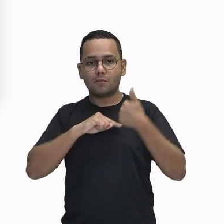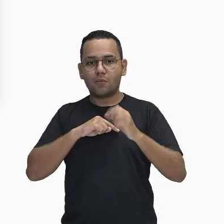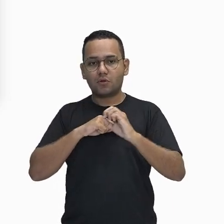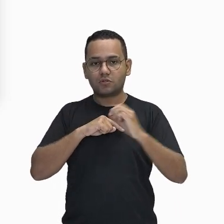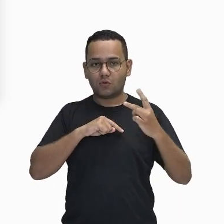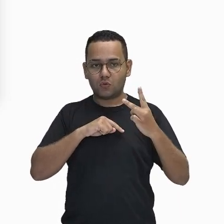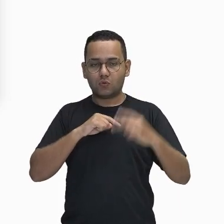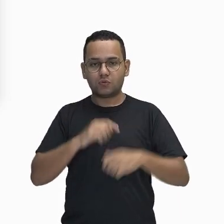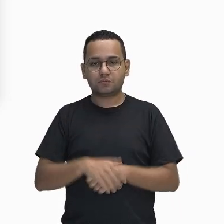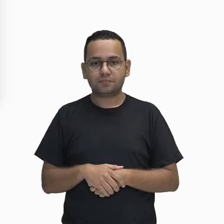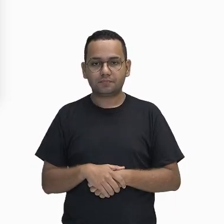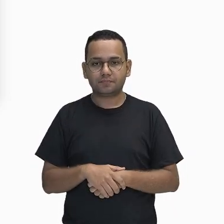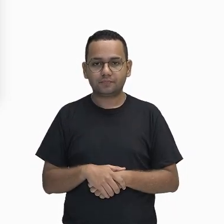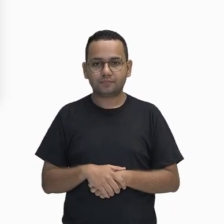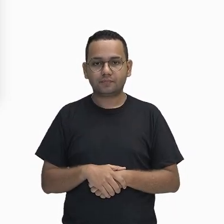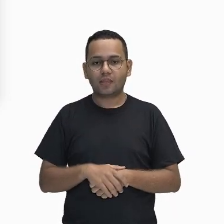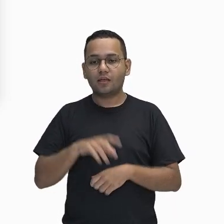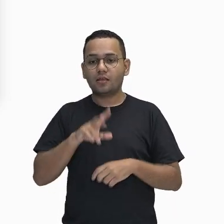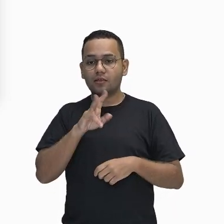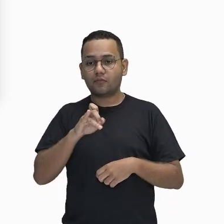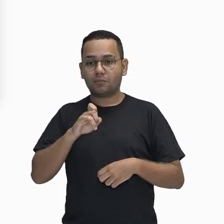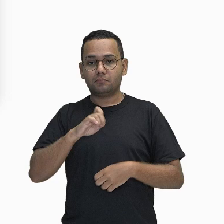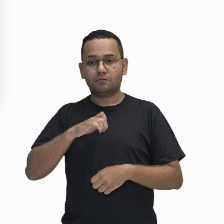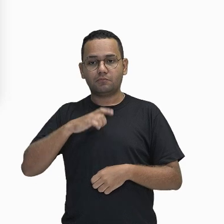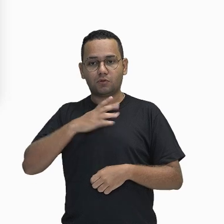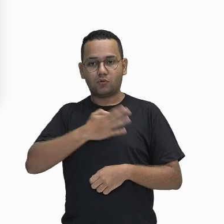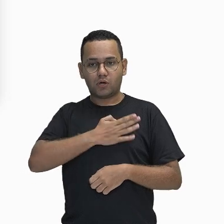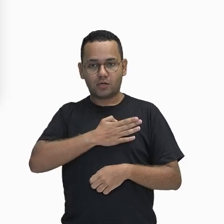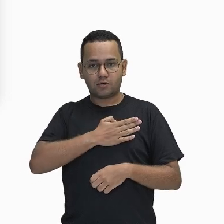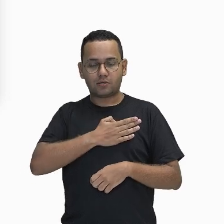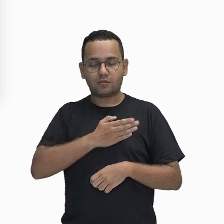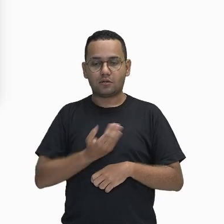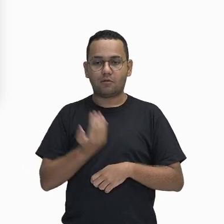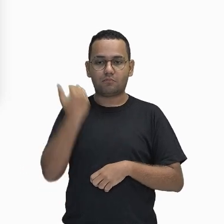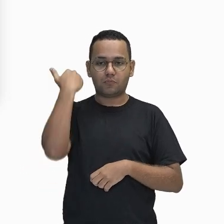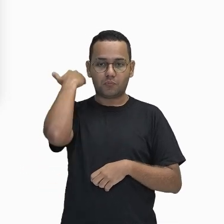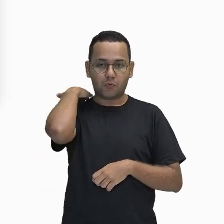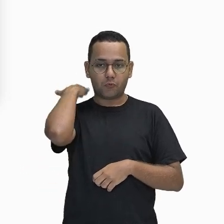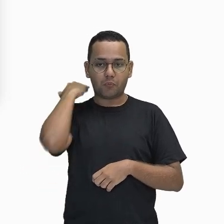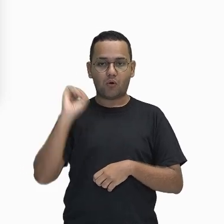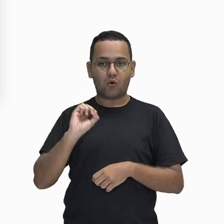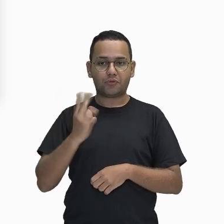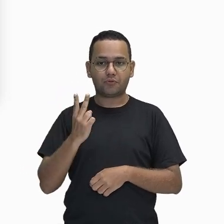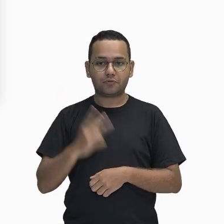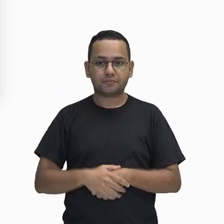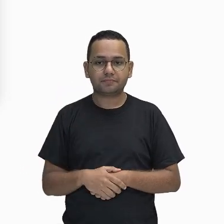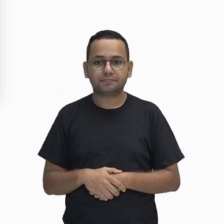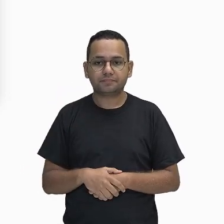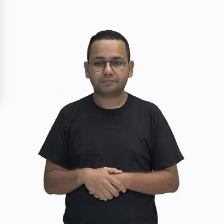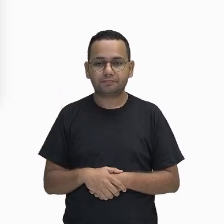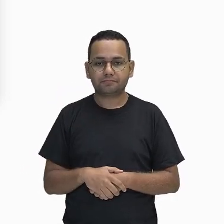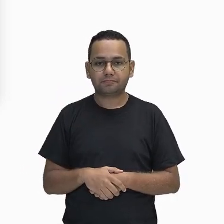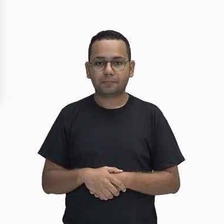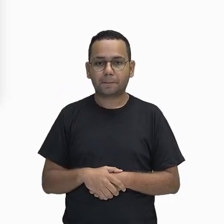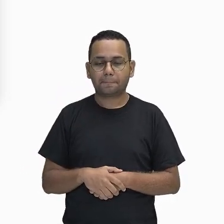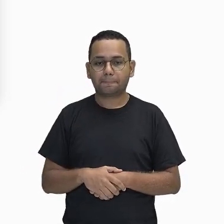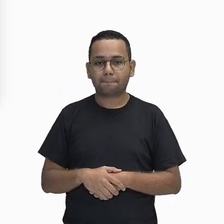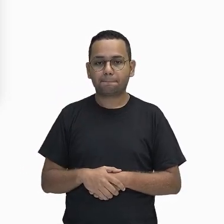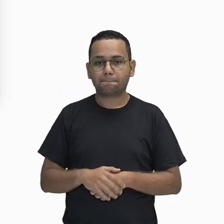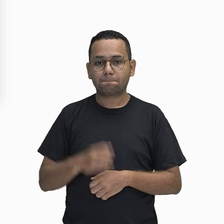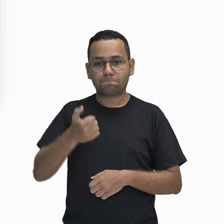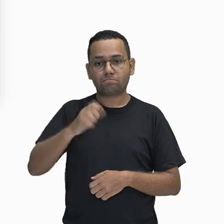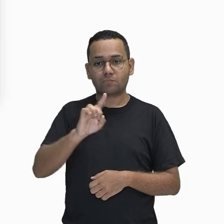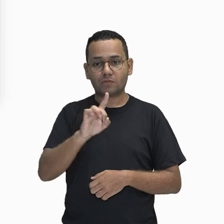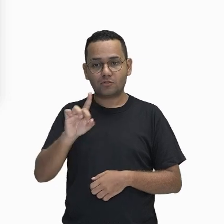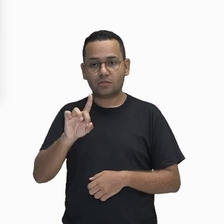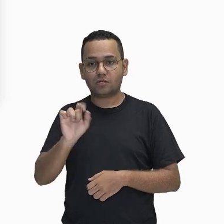que entra no nosso coração e sai para os pulmões. Do lado direito, nós vamos ter sangue